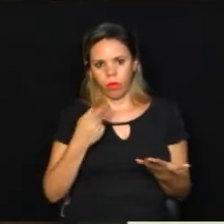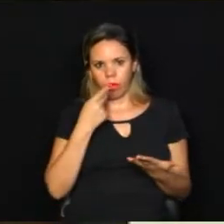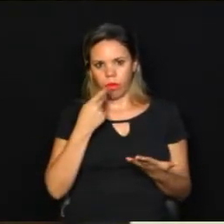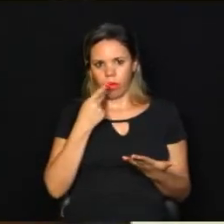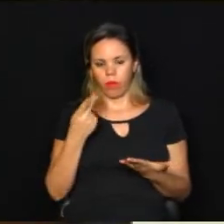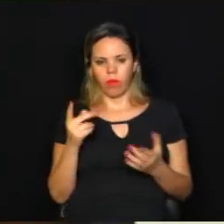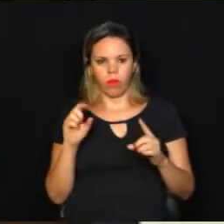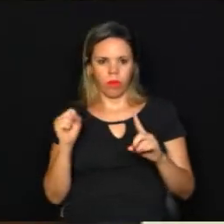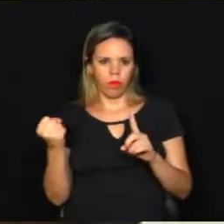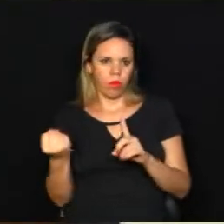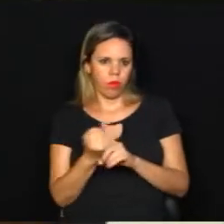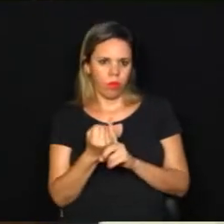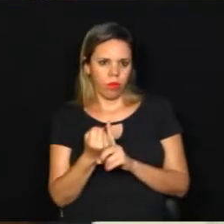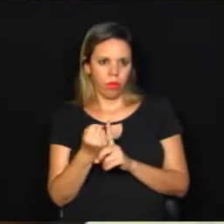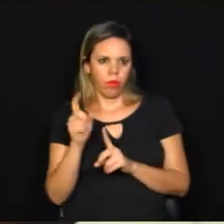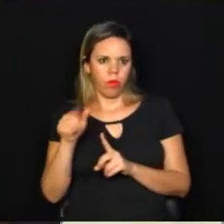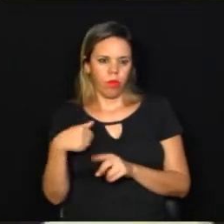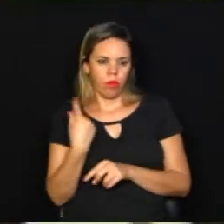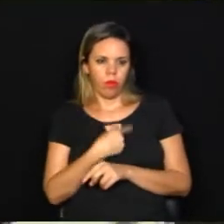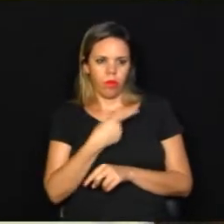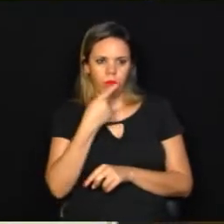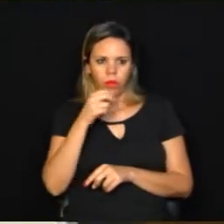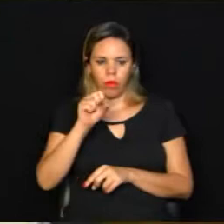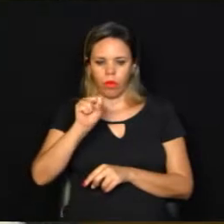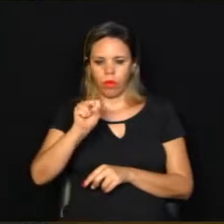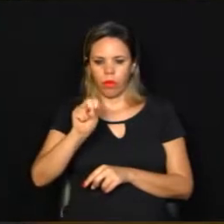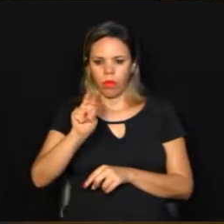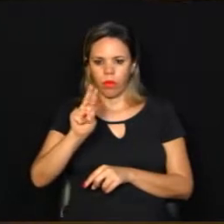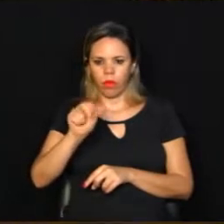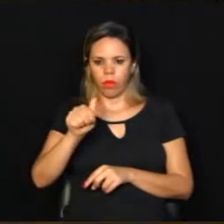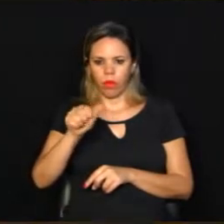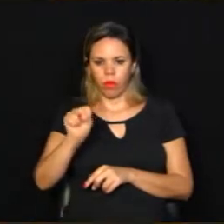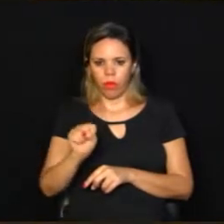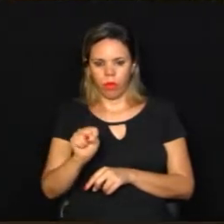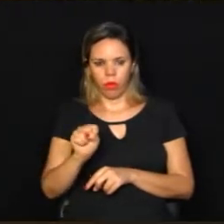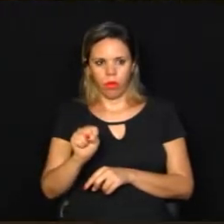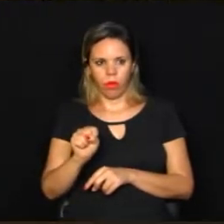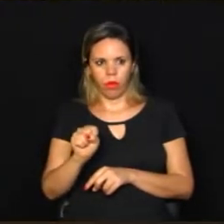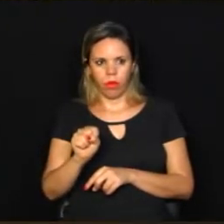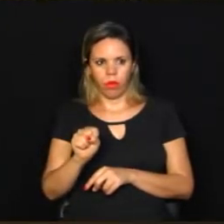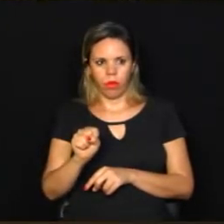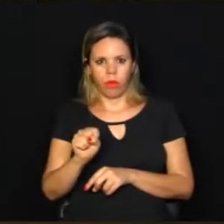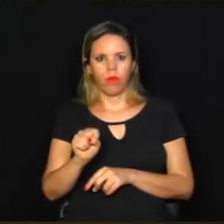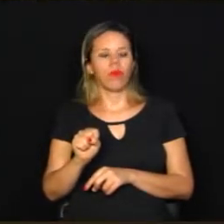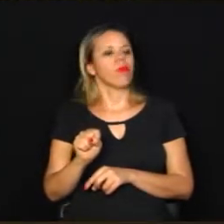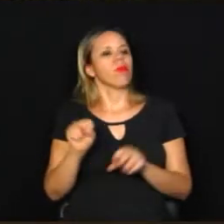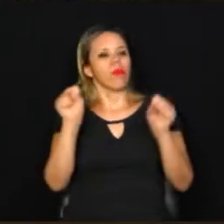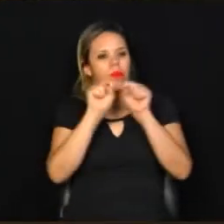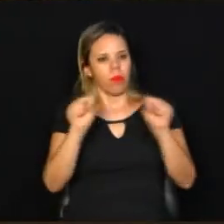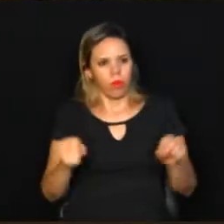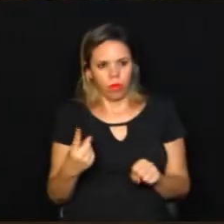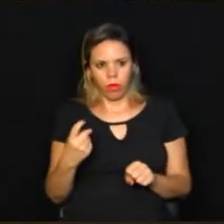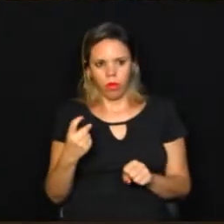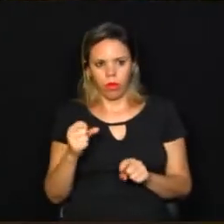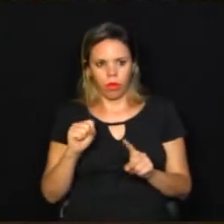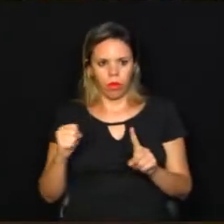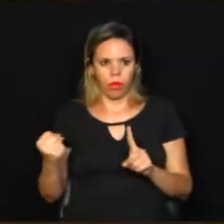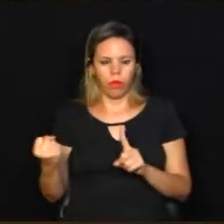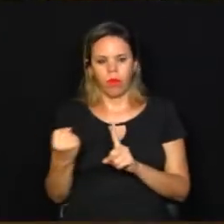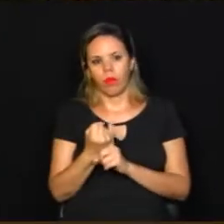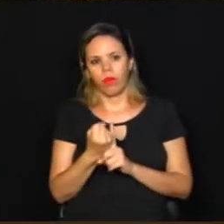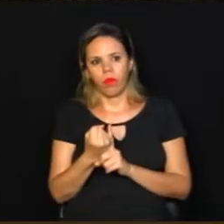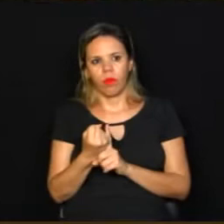da assistência social, nós estamos falando do SUAS. O que é o SUAS? É o Sistema Único da Assistência